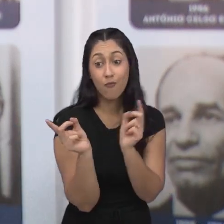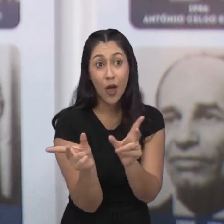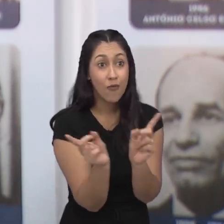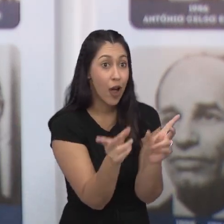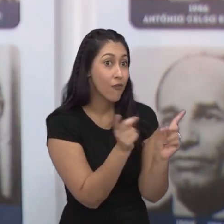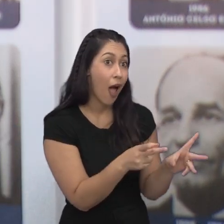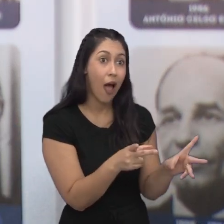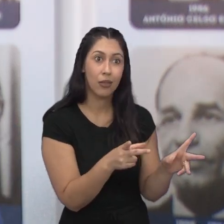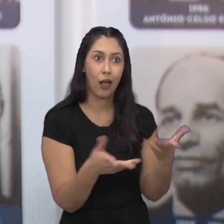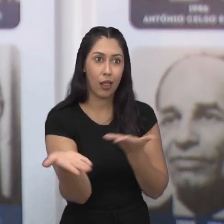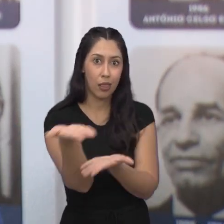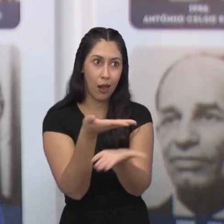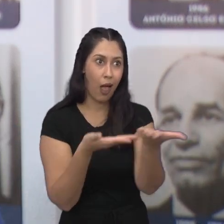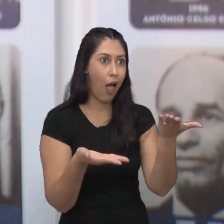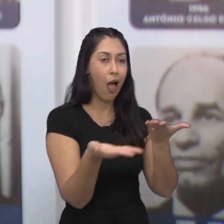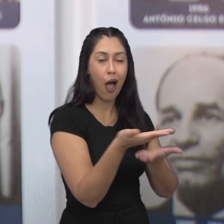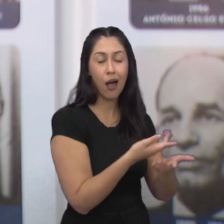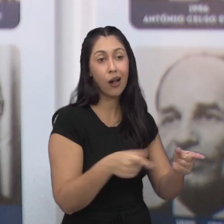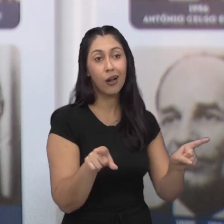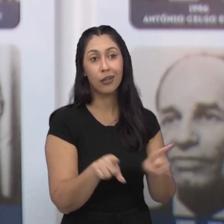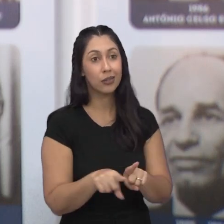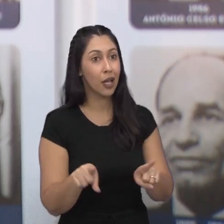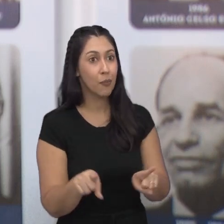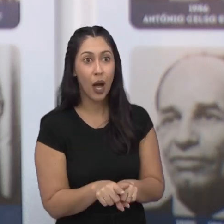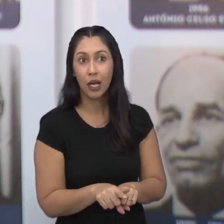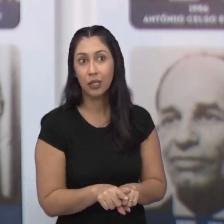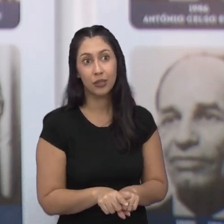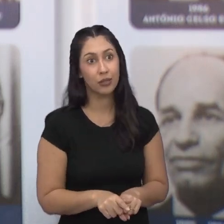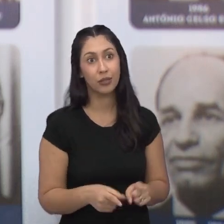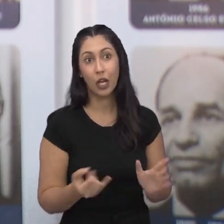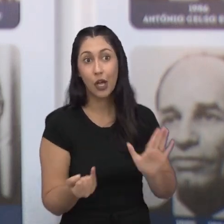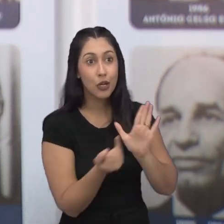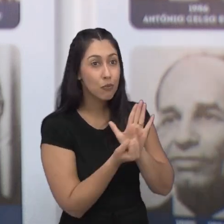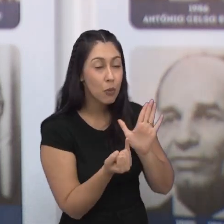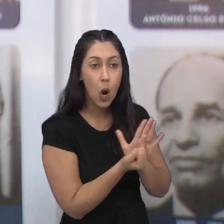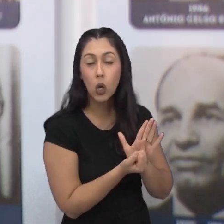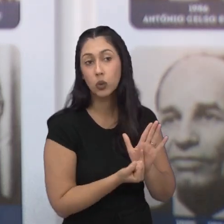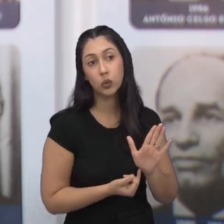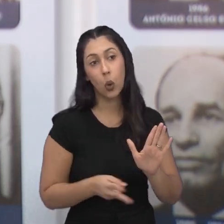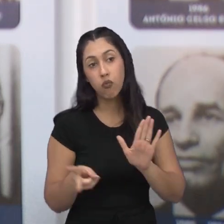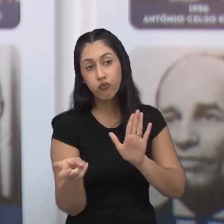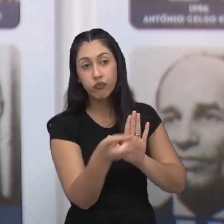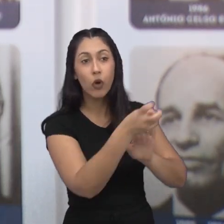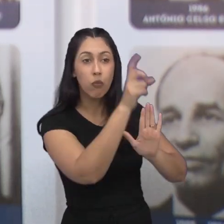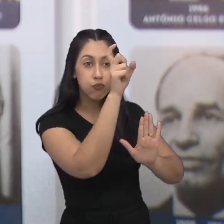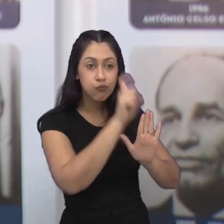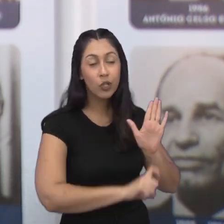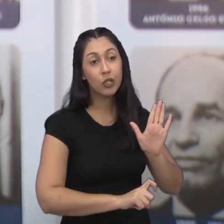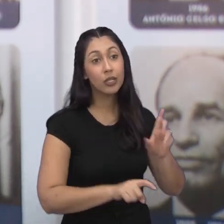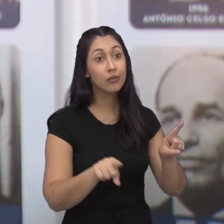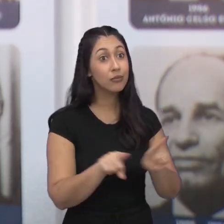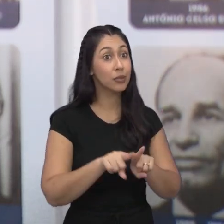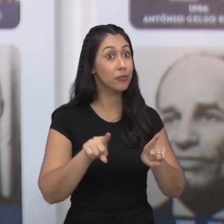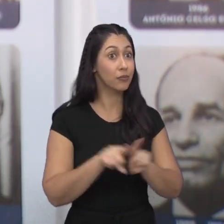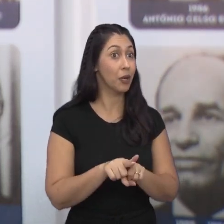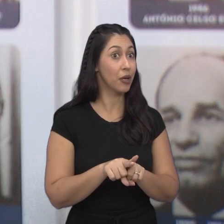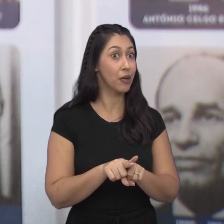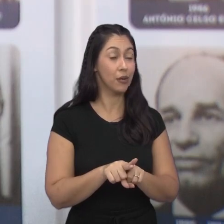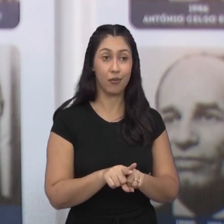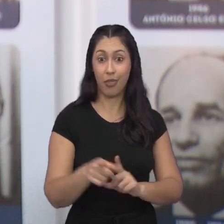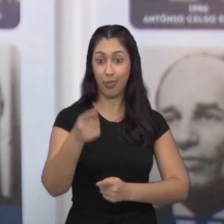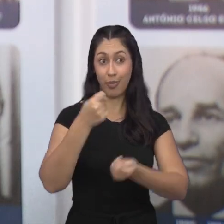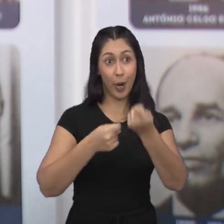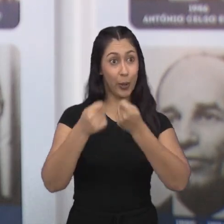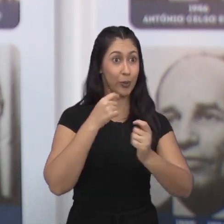entre diferentes países, facilita a questão tributária e, sem dúvida alguma, ele potencializa a questão do